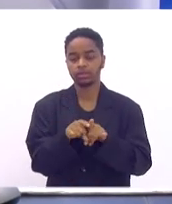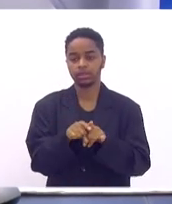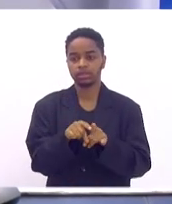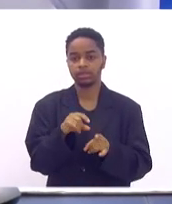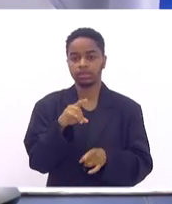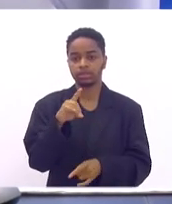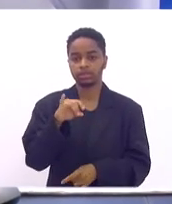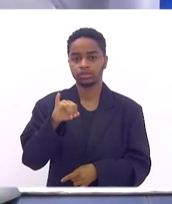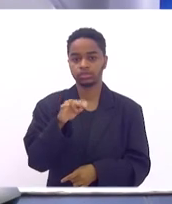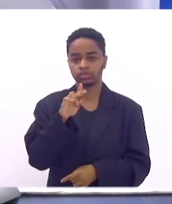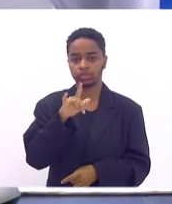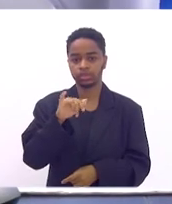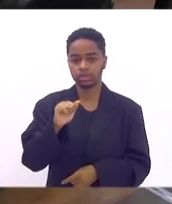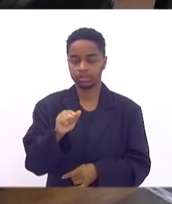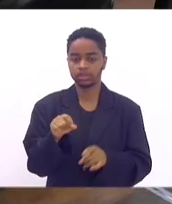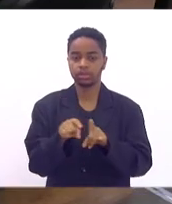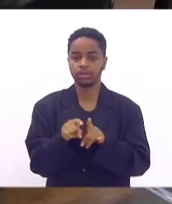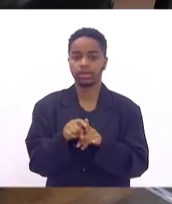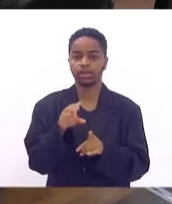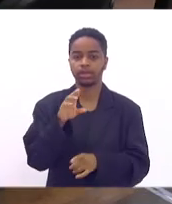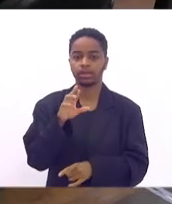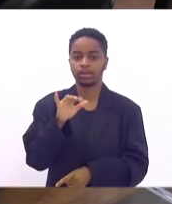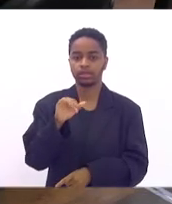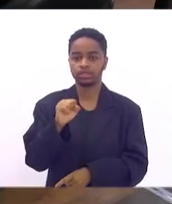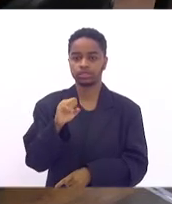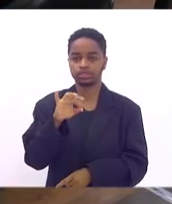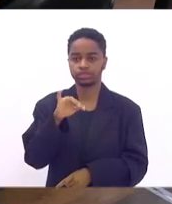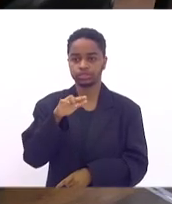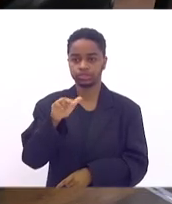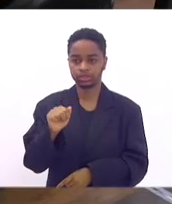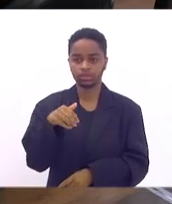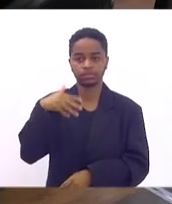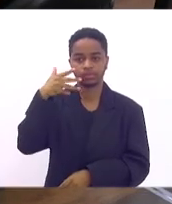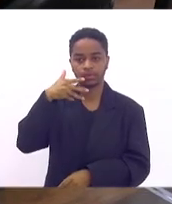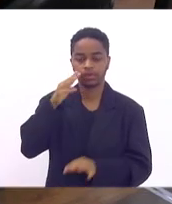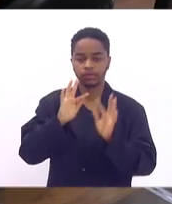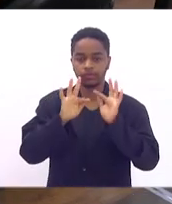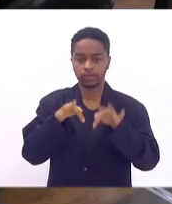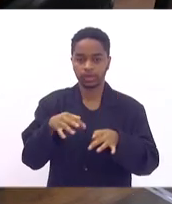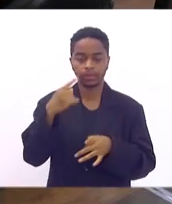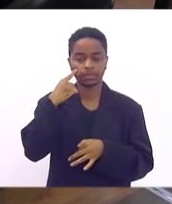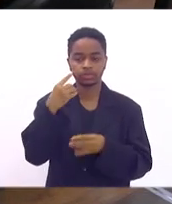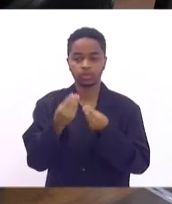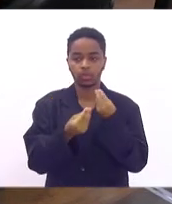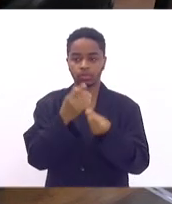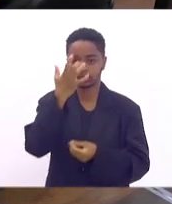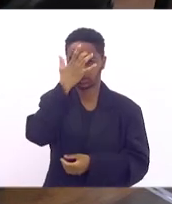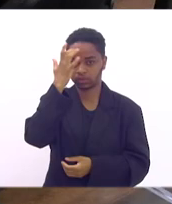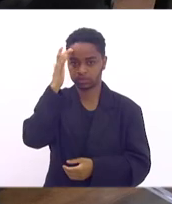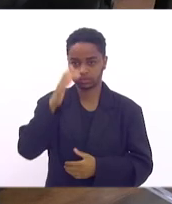novamente, para a doutora Cristina, para suas considerações finais, pensando sempre nessa questão da saúde mental.